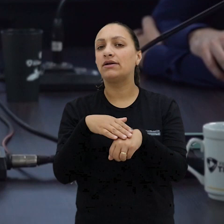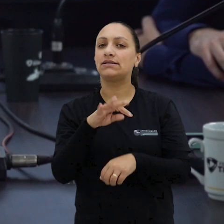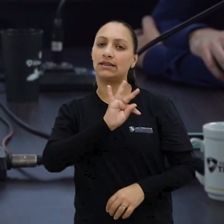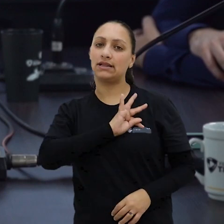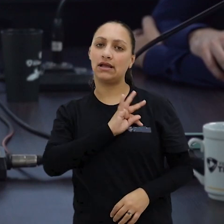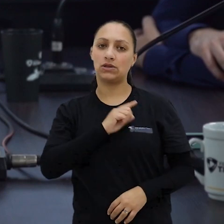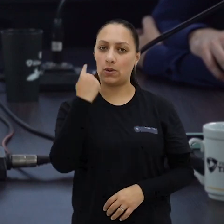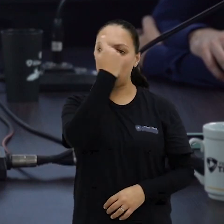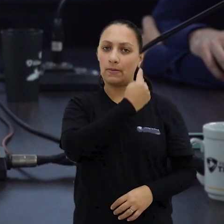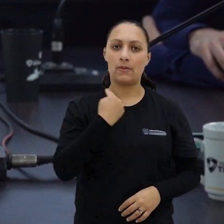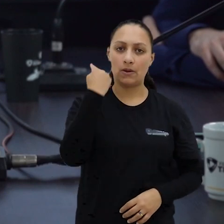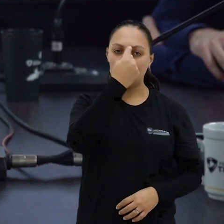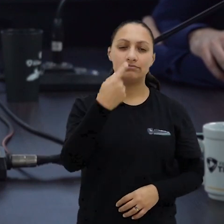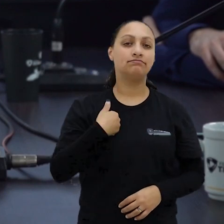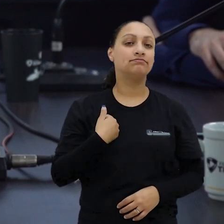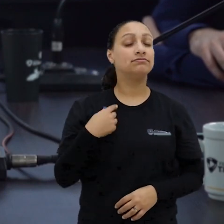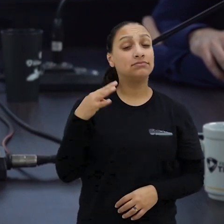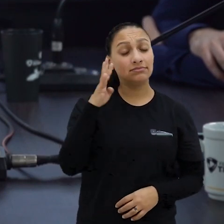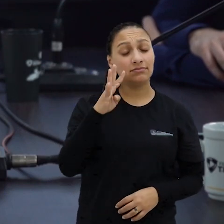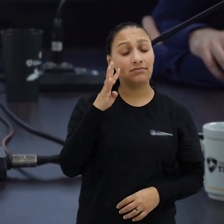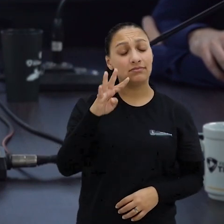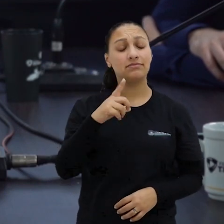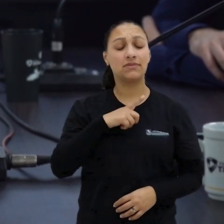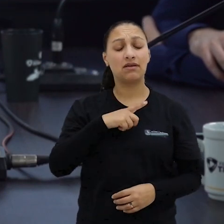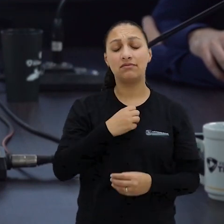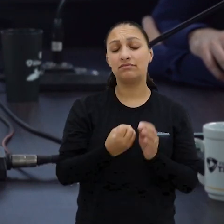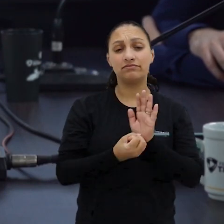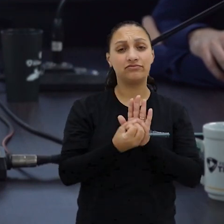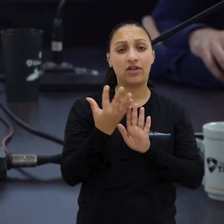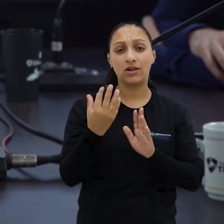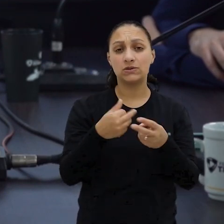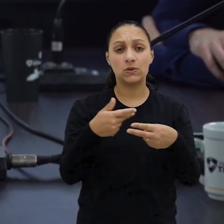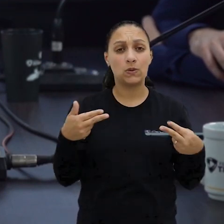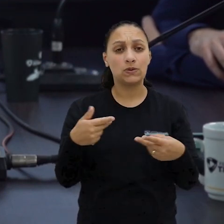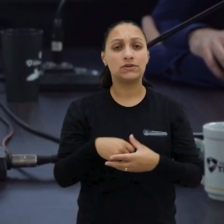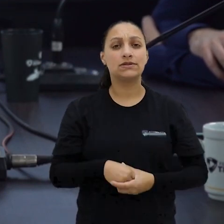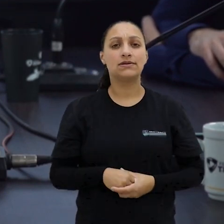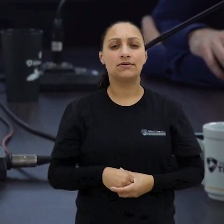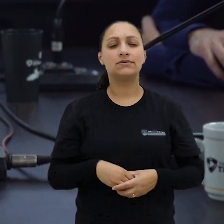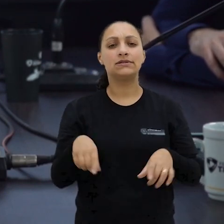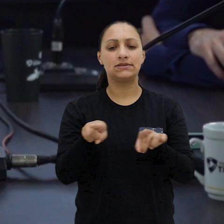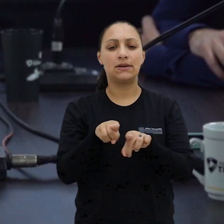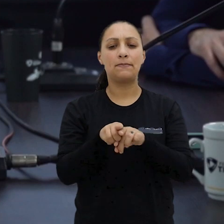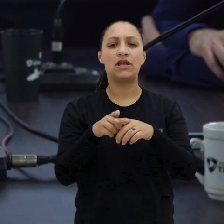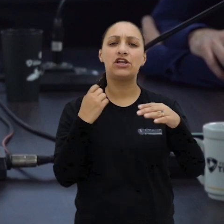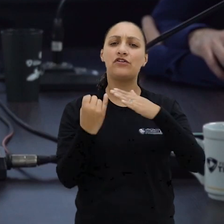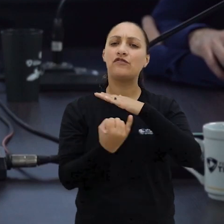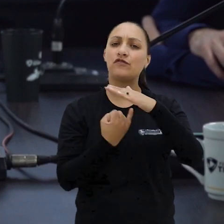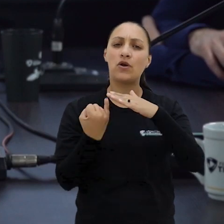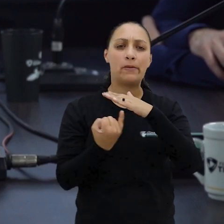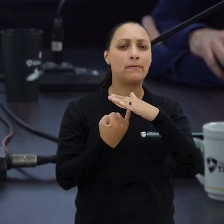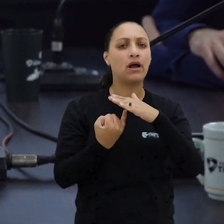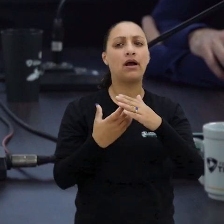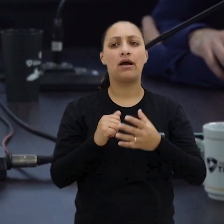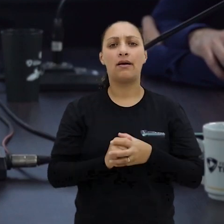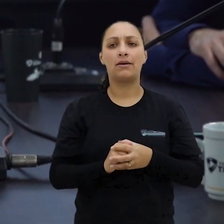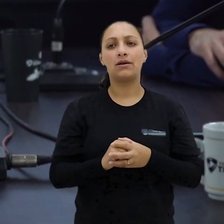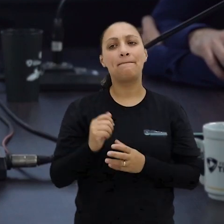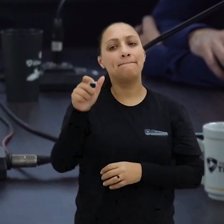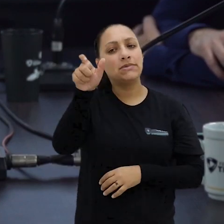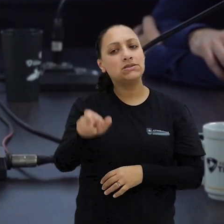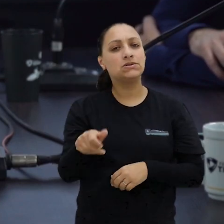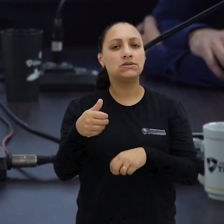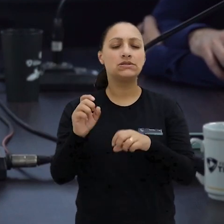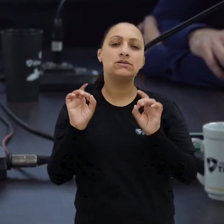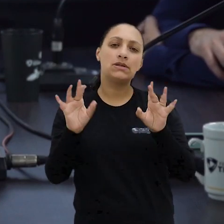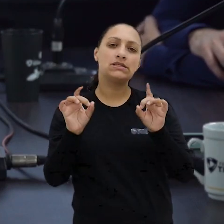1 hora, e é muito legal que acabam surgindo várias dores, e fica bem informal, né, daquele especialista trazer